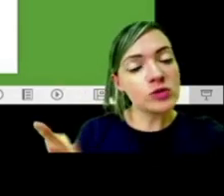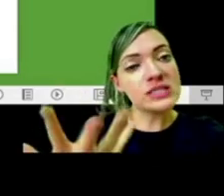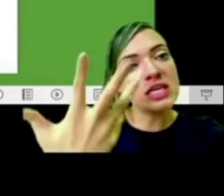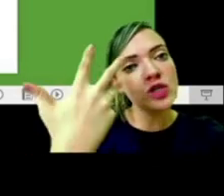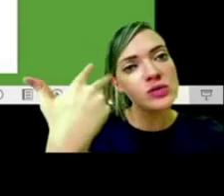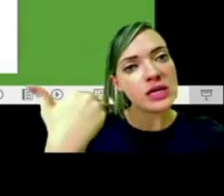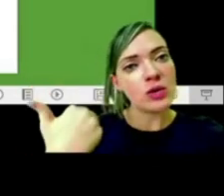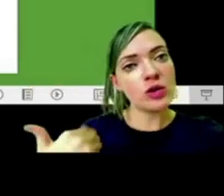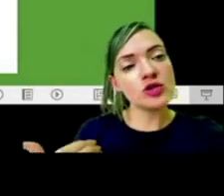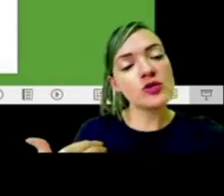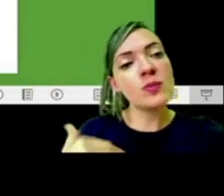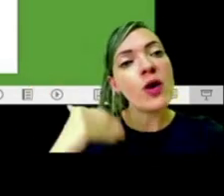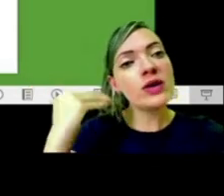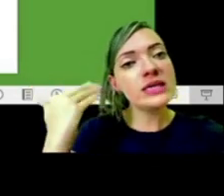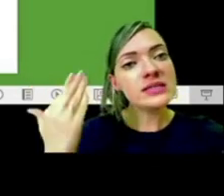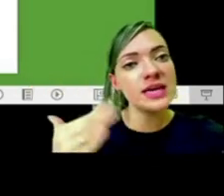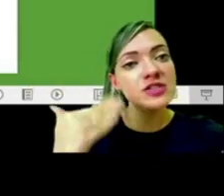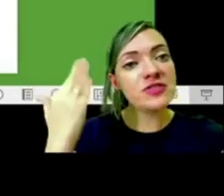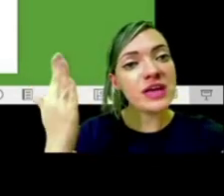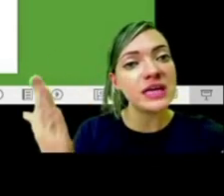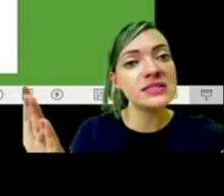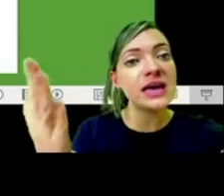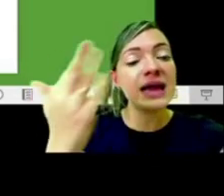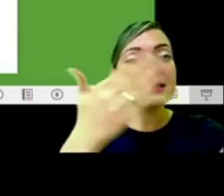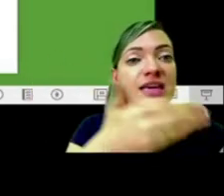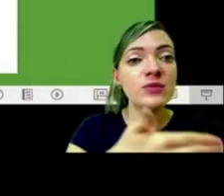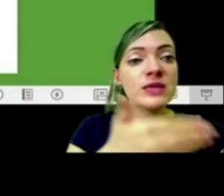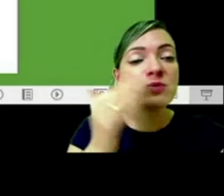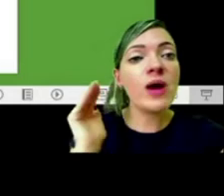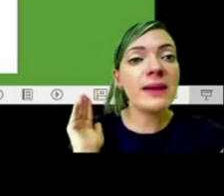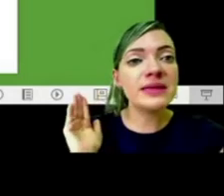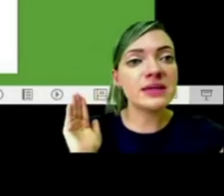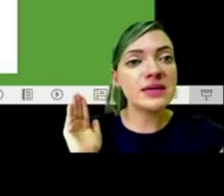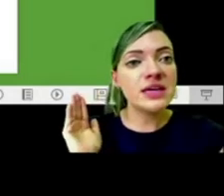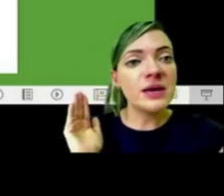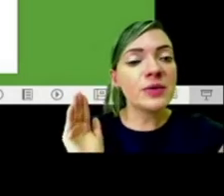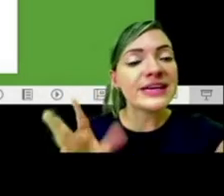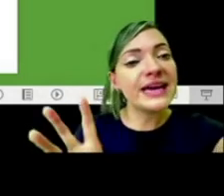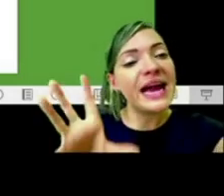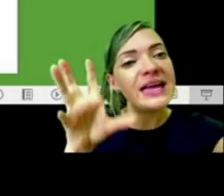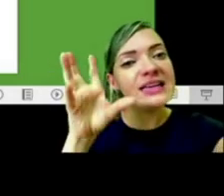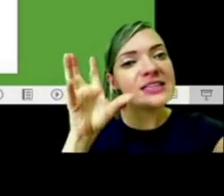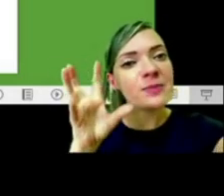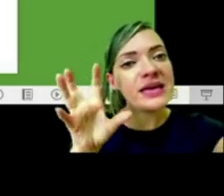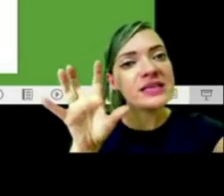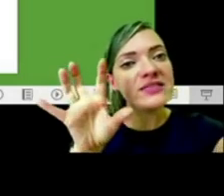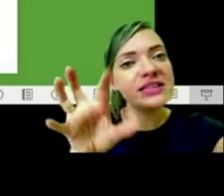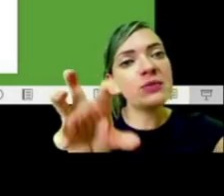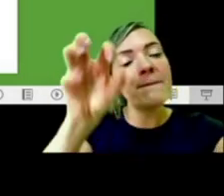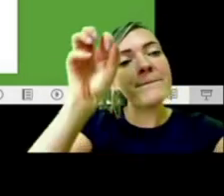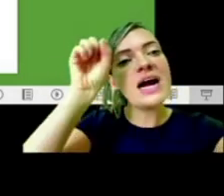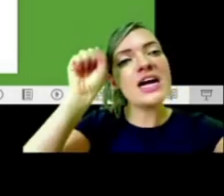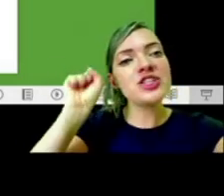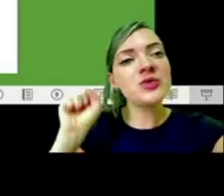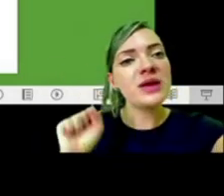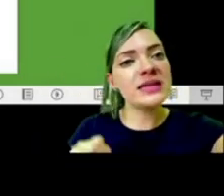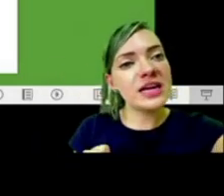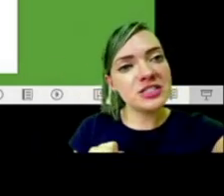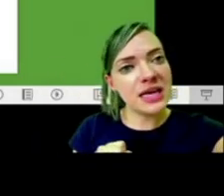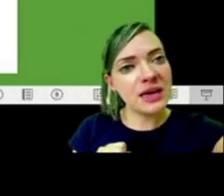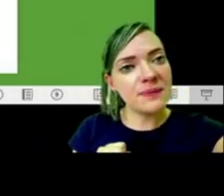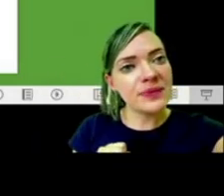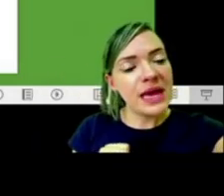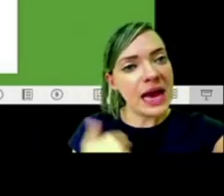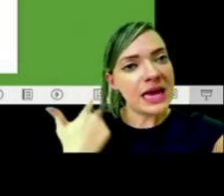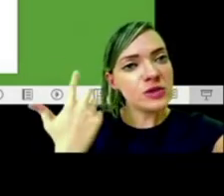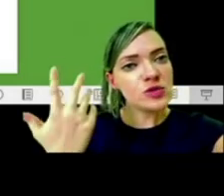atenção. Os nichos ecológicos podem ser diferentes até no mesmo hábitat, porque cada espécie ela vai ter uma